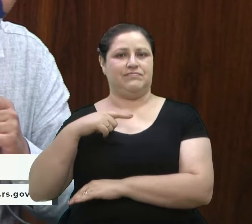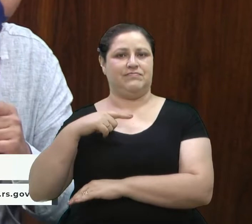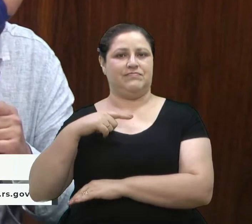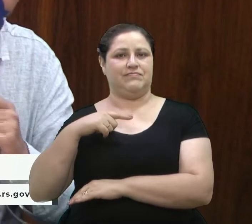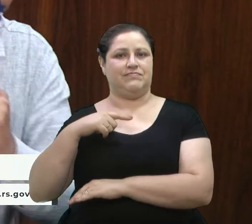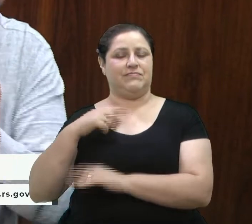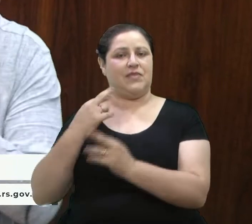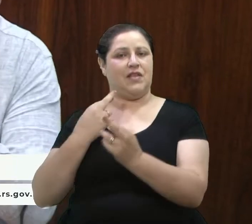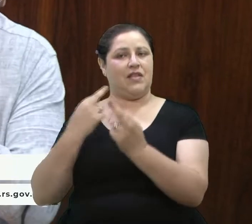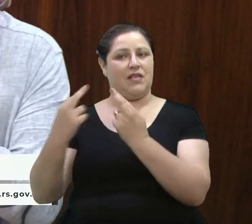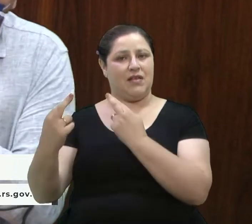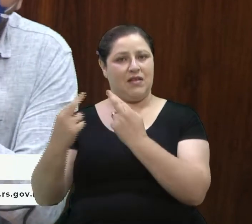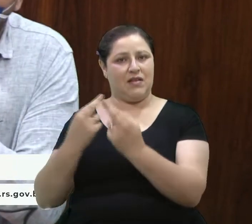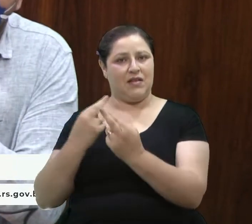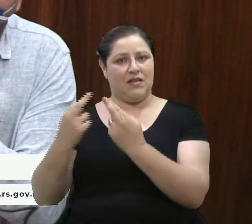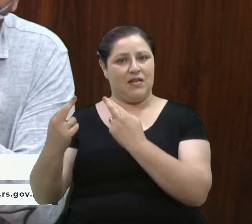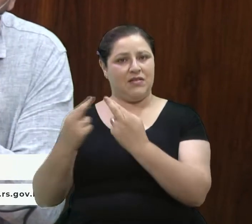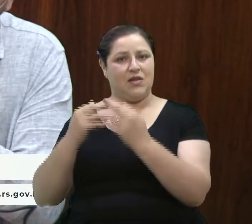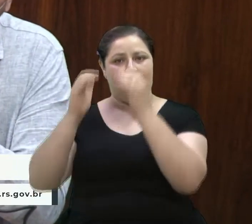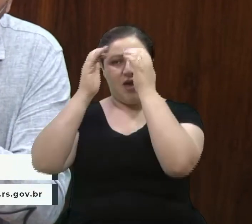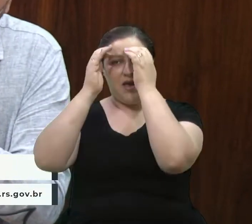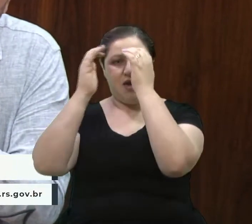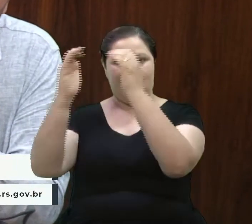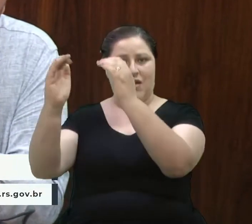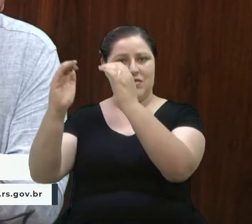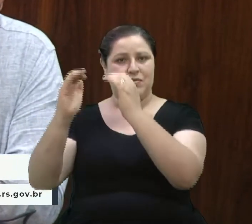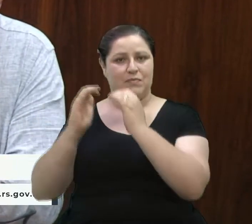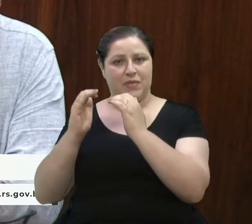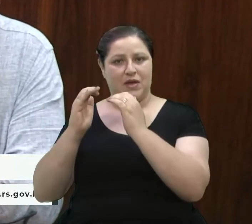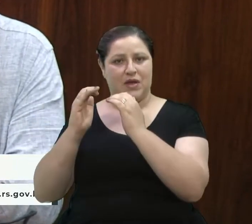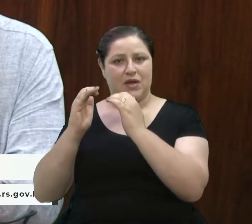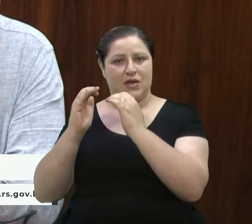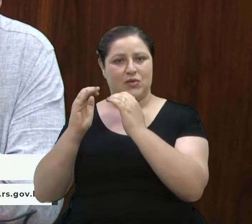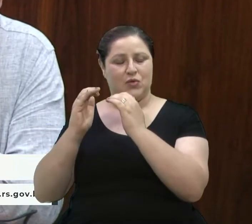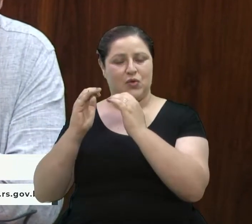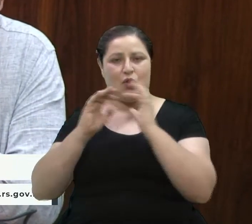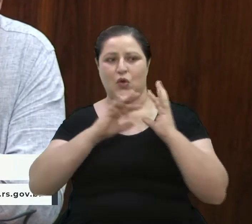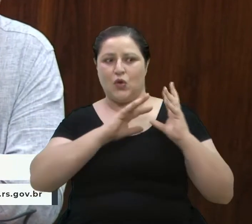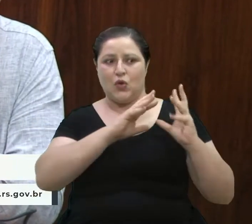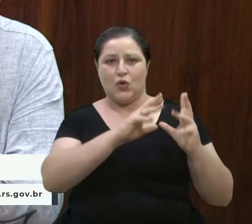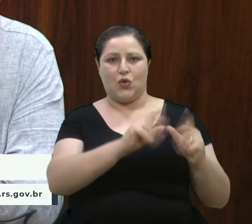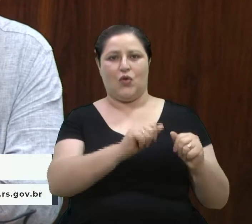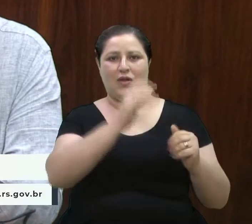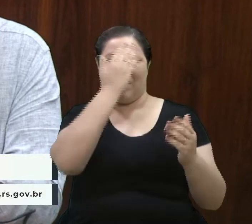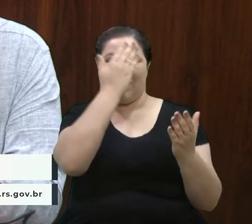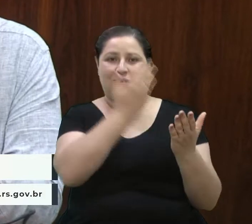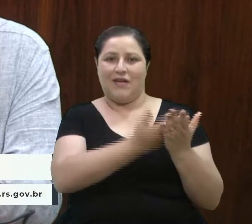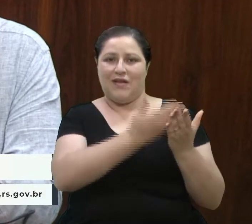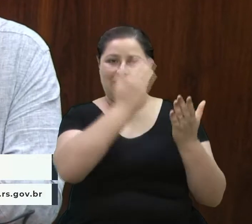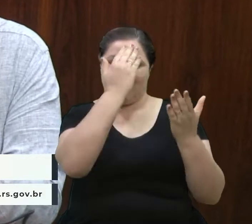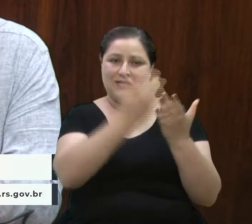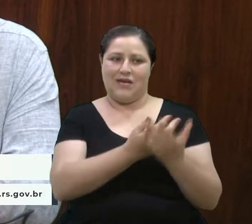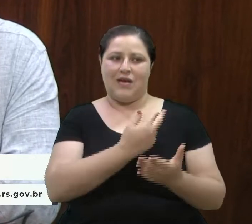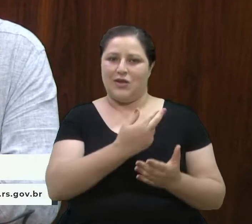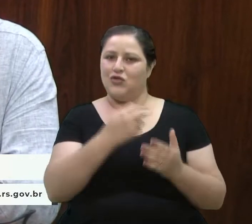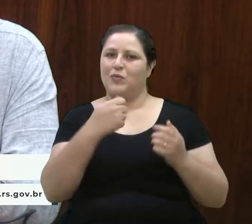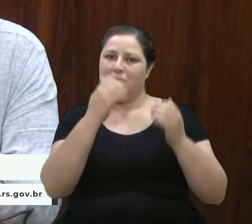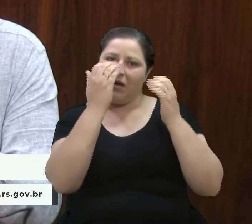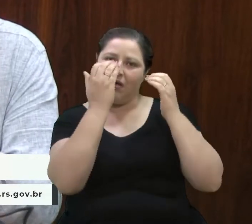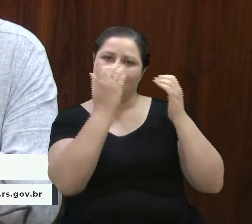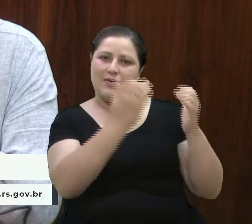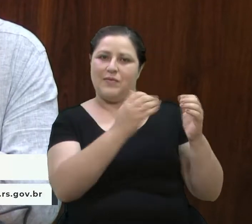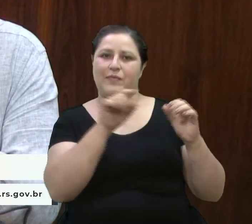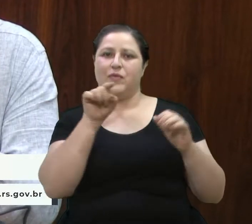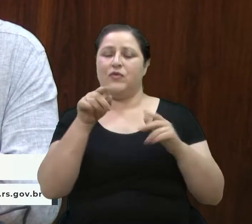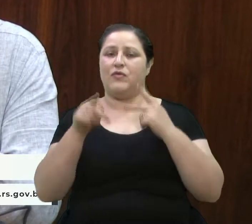uma relação de respeito a qualquer tipo de crença. E, por fim, ainda, vereador, esse tema da intolerância que